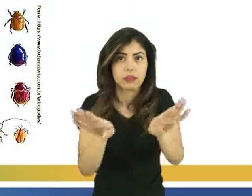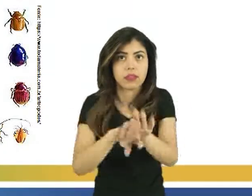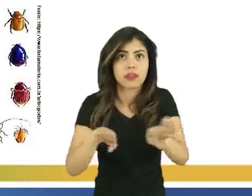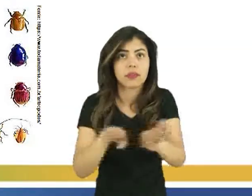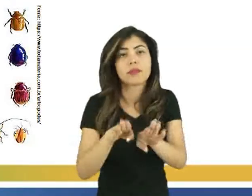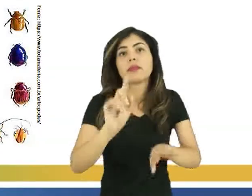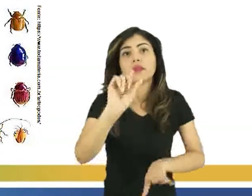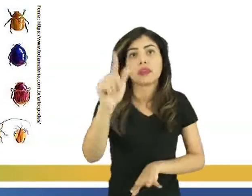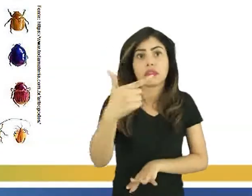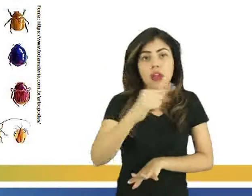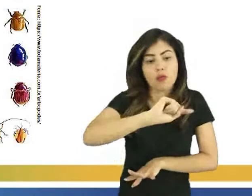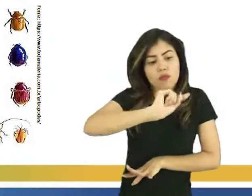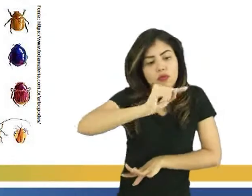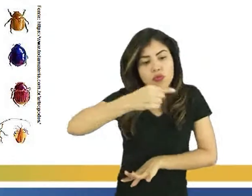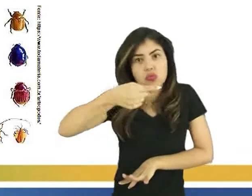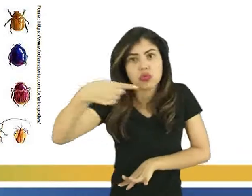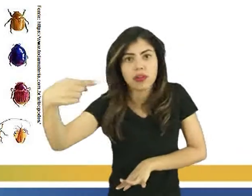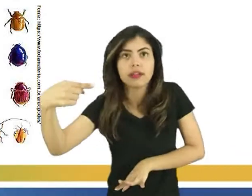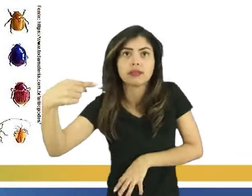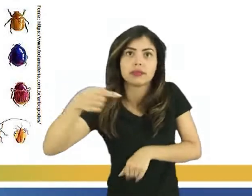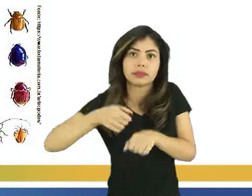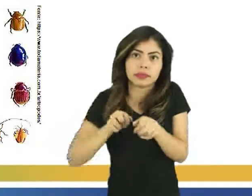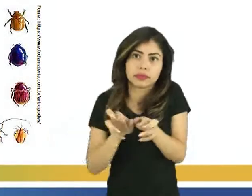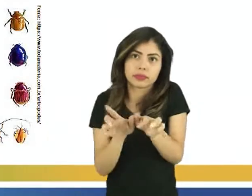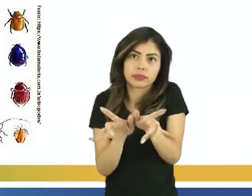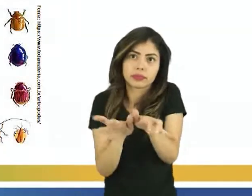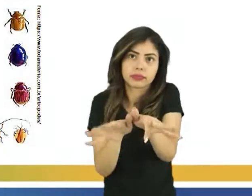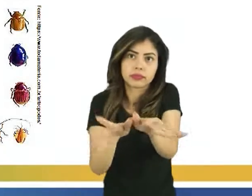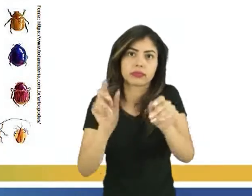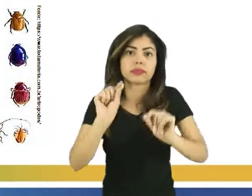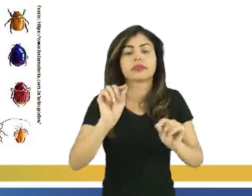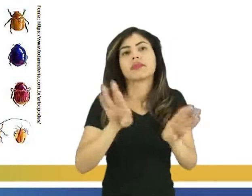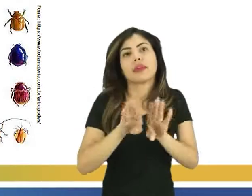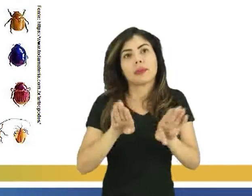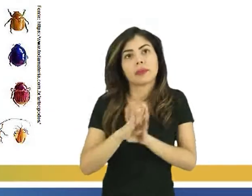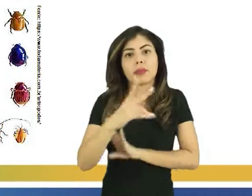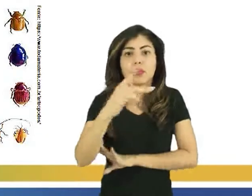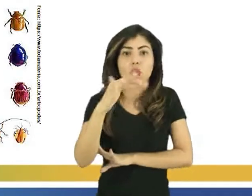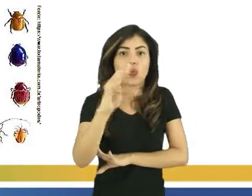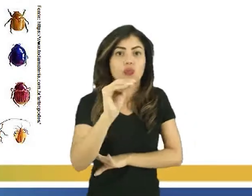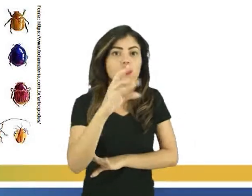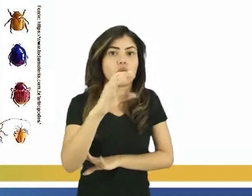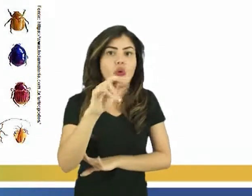diplópodes. Todos eles, tá, compõem o filo Artrópode.